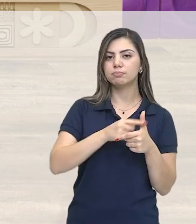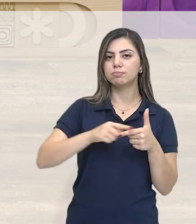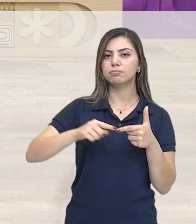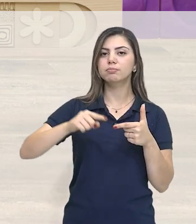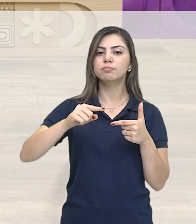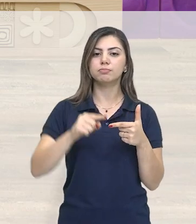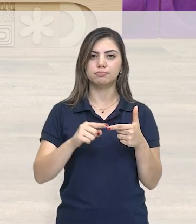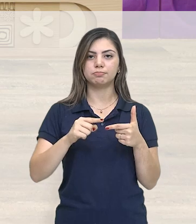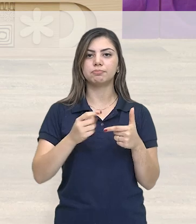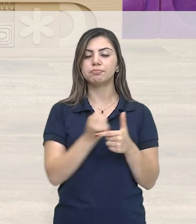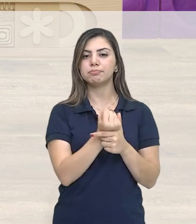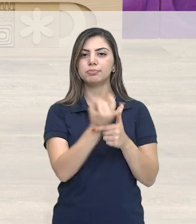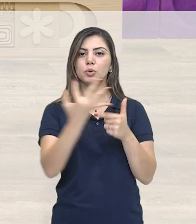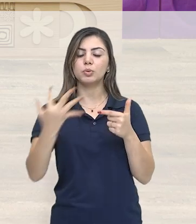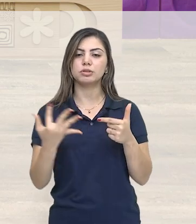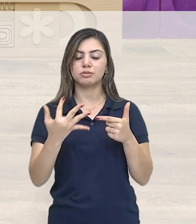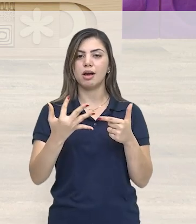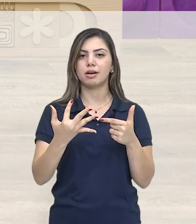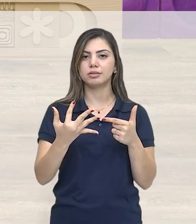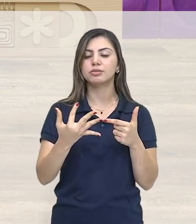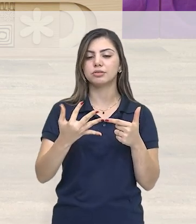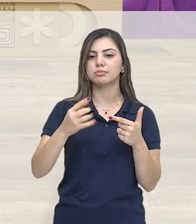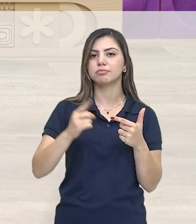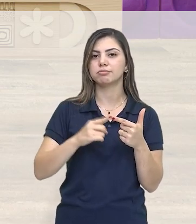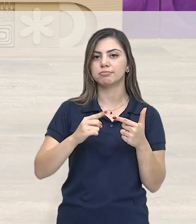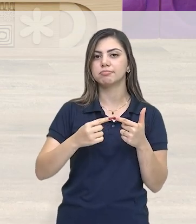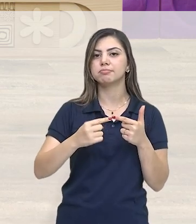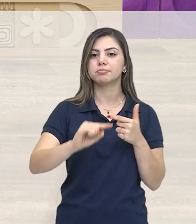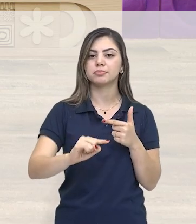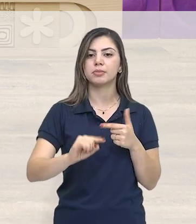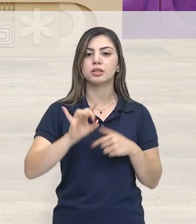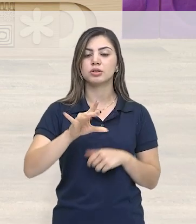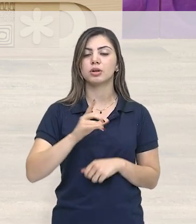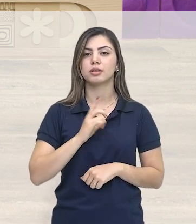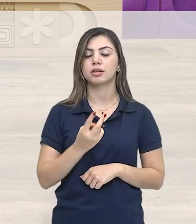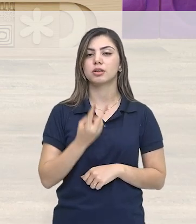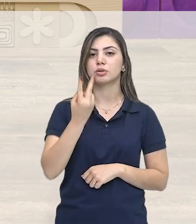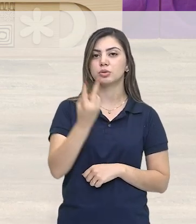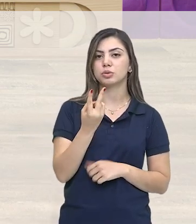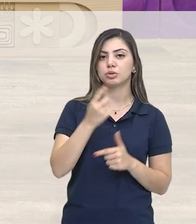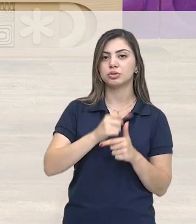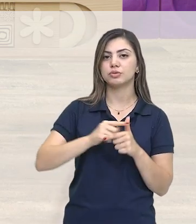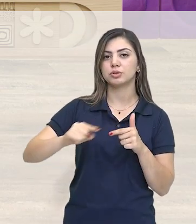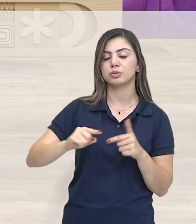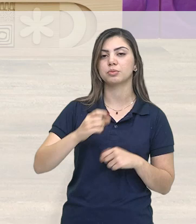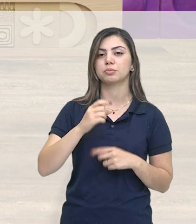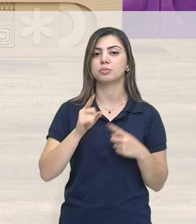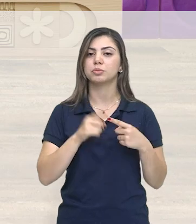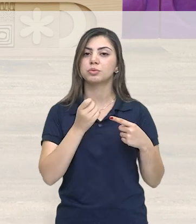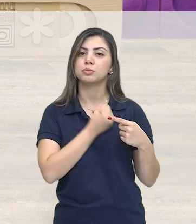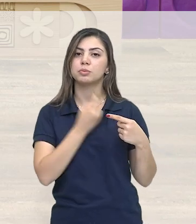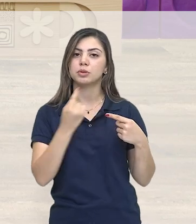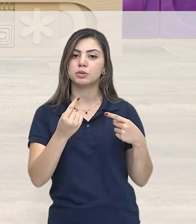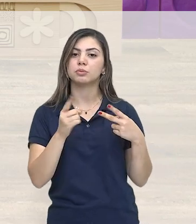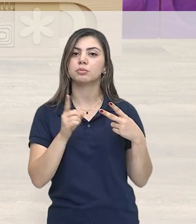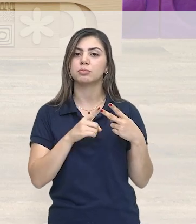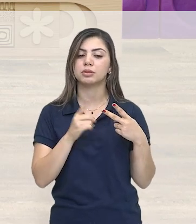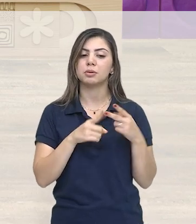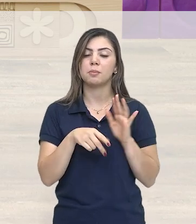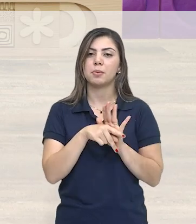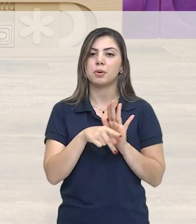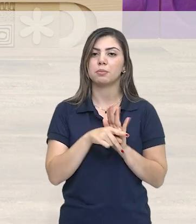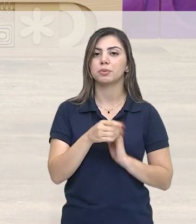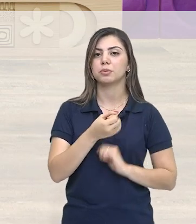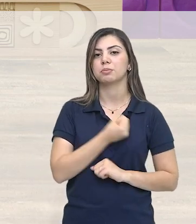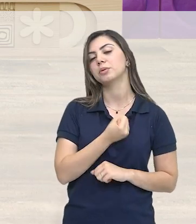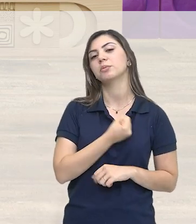ver. Os números primos, eles só têm dois divisores, que é o 1 e ele mesmo.